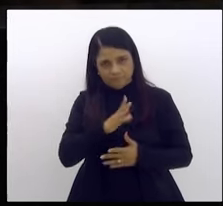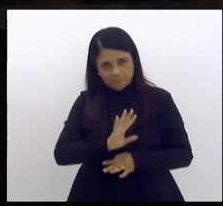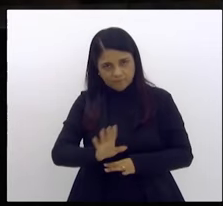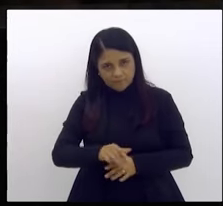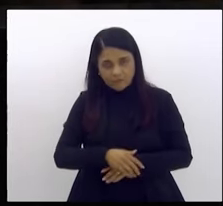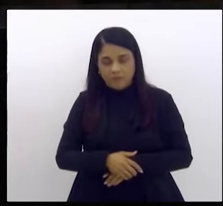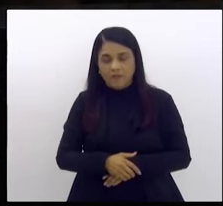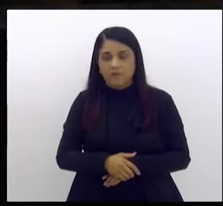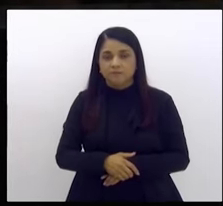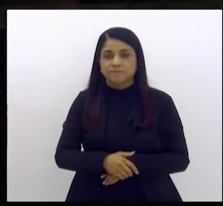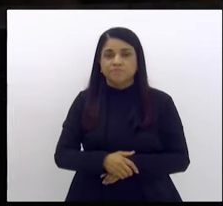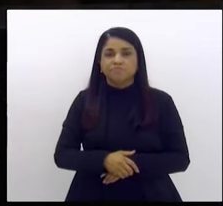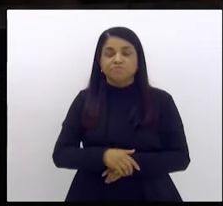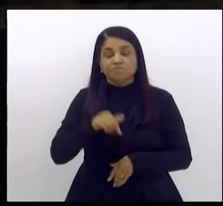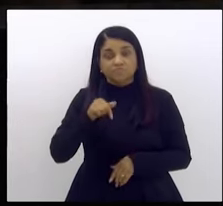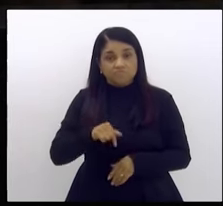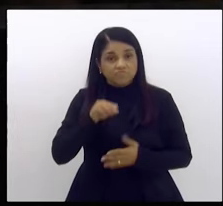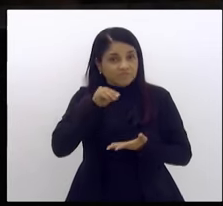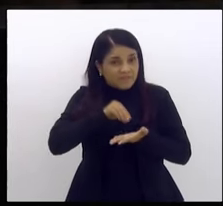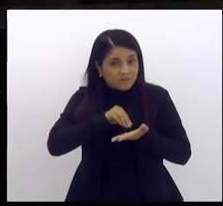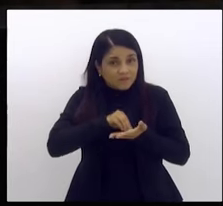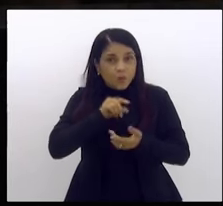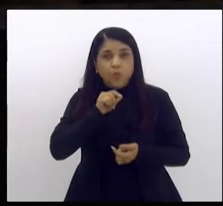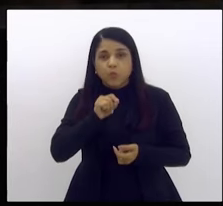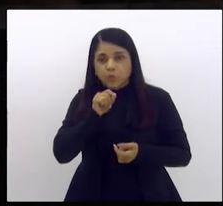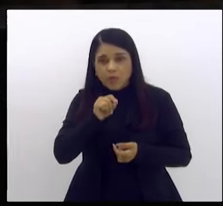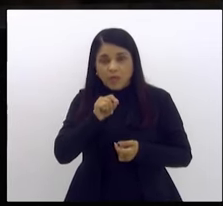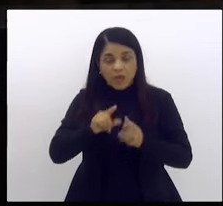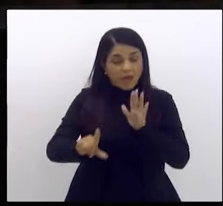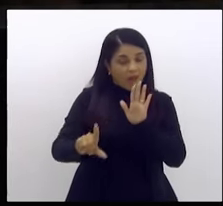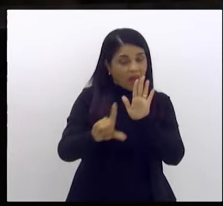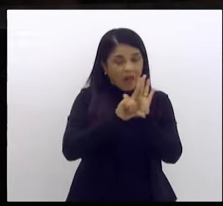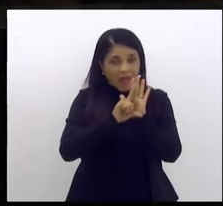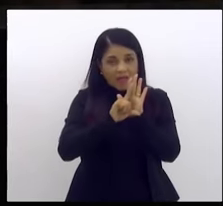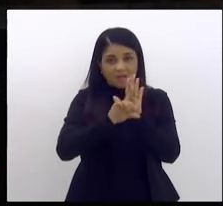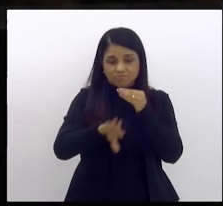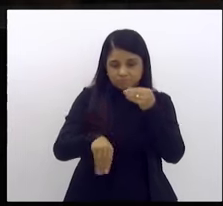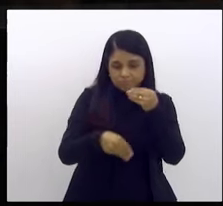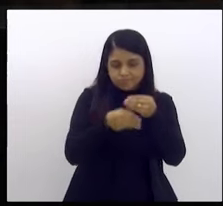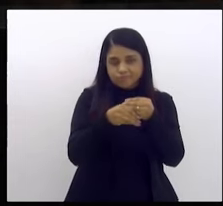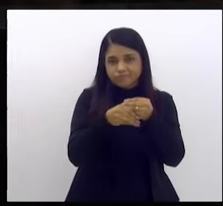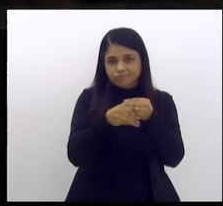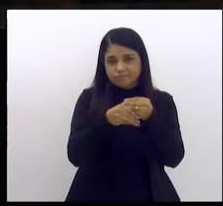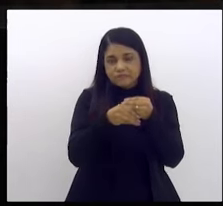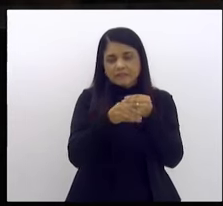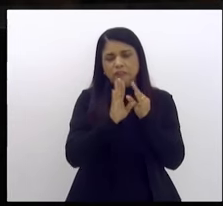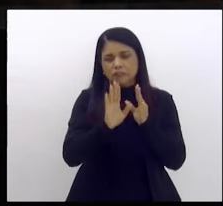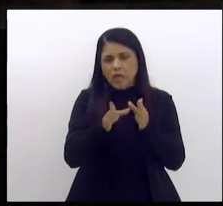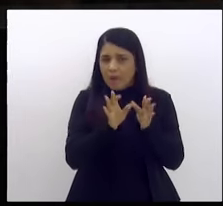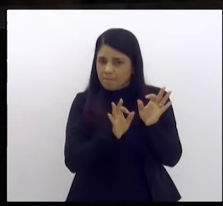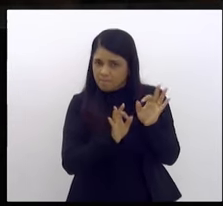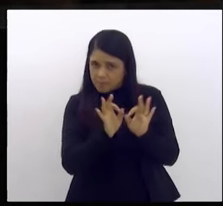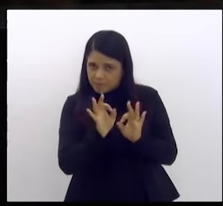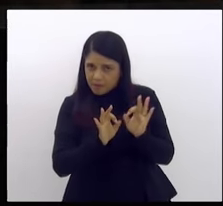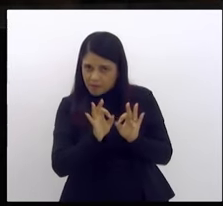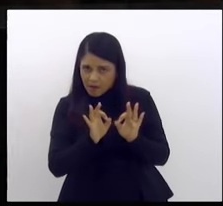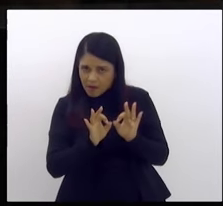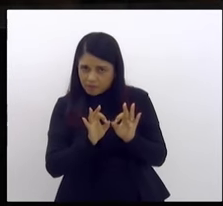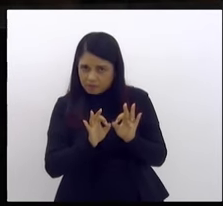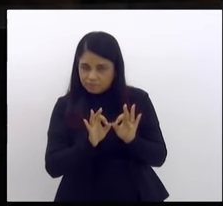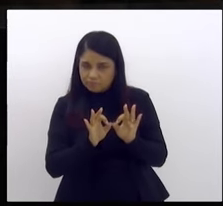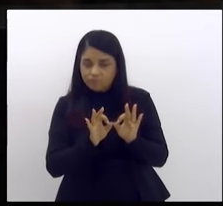O que nos falta aqui é uma lei complementar que está sendo preparada para